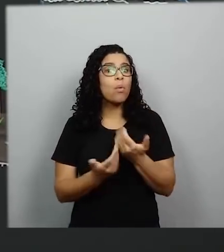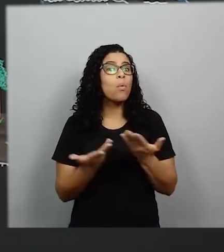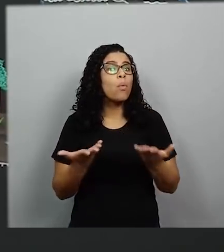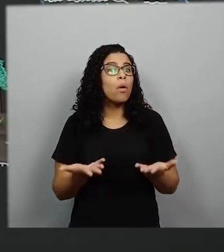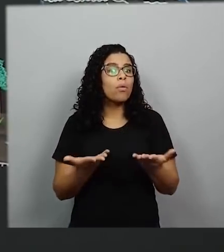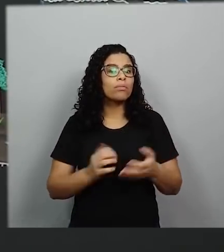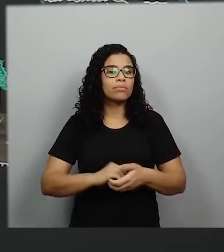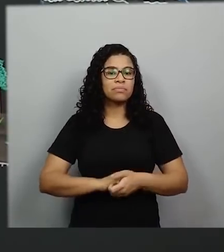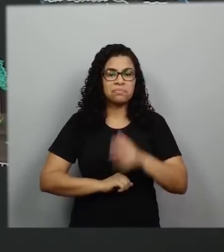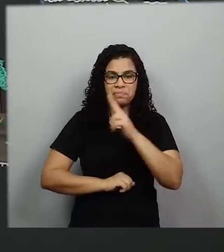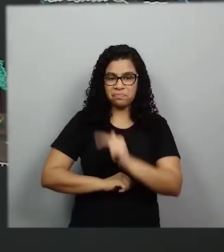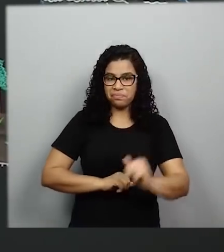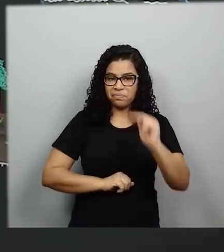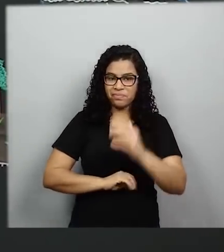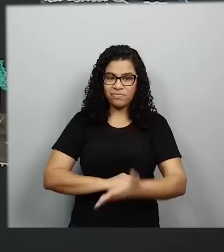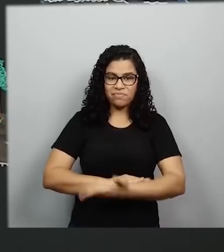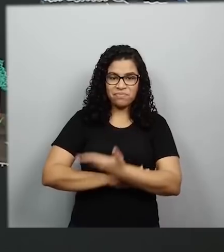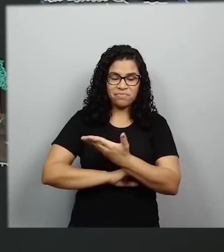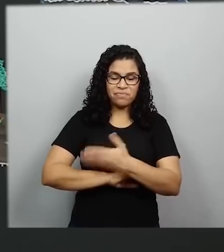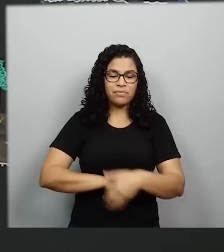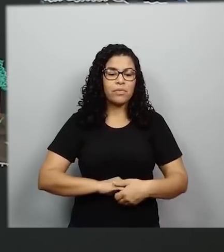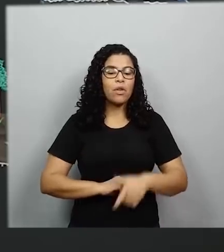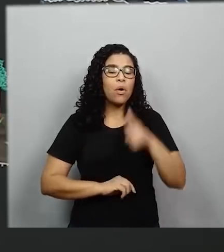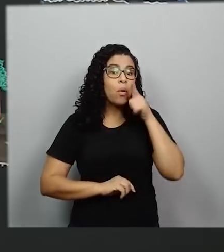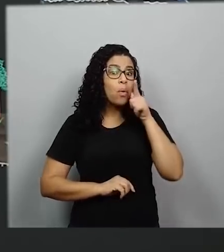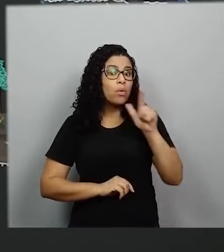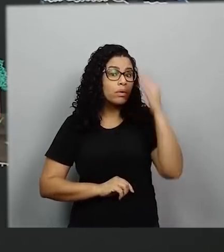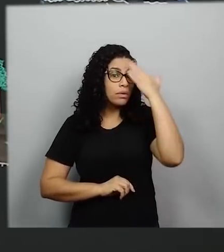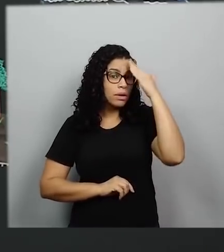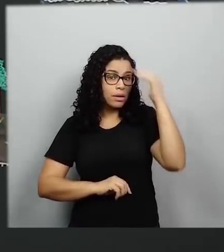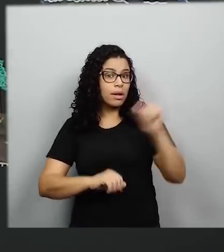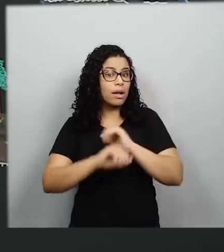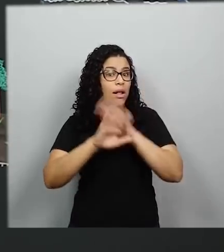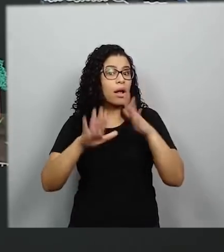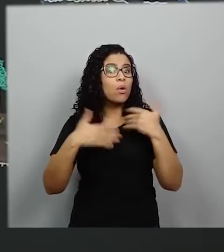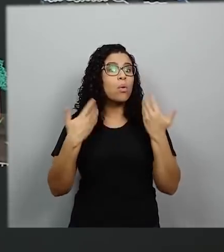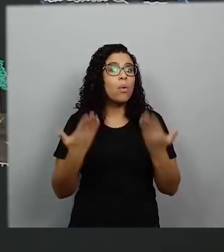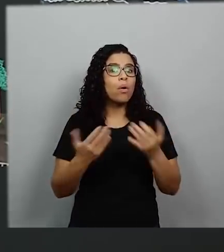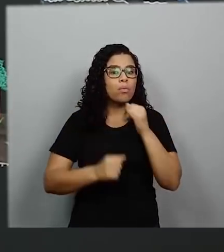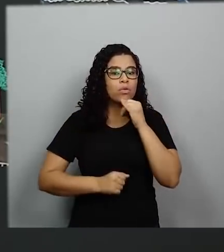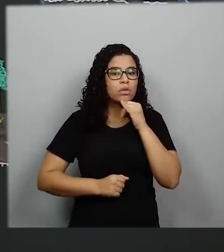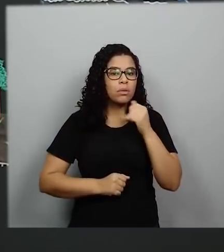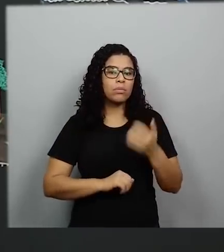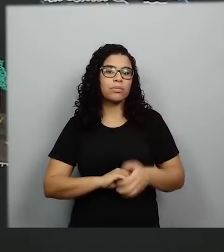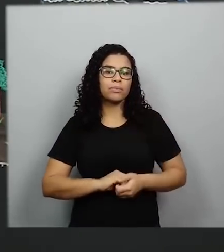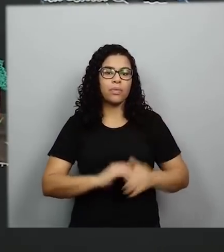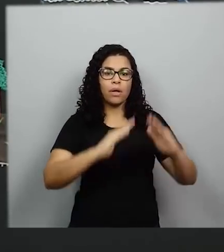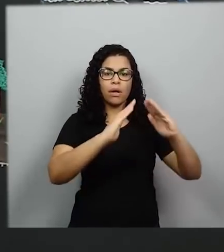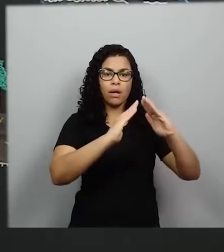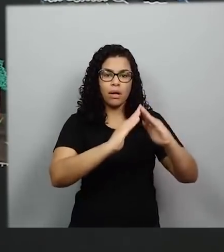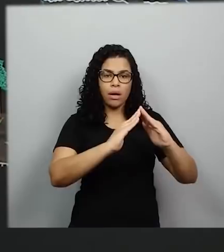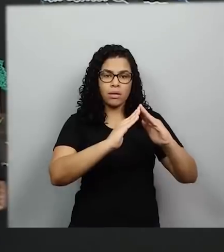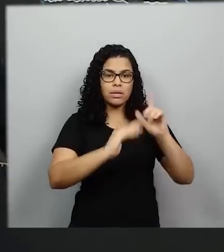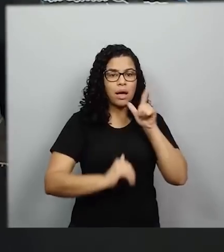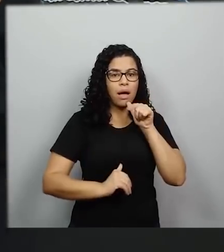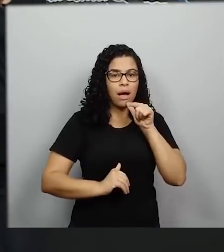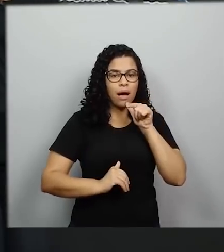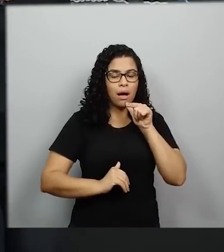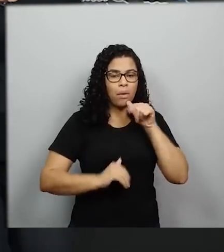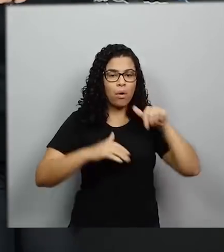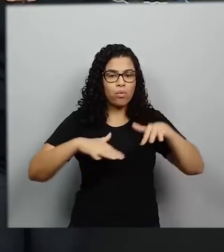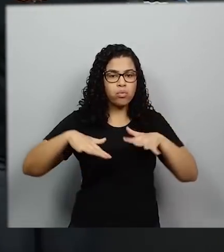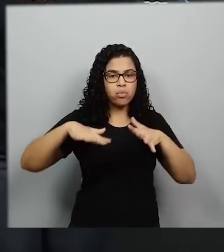nesse esquema, você já consegue situar alguns fenômenos naturais. Inundação. Alta intensidade